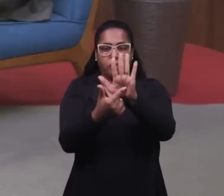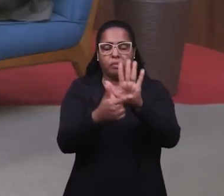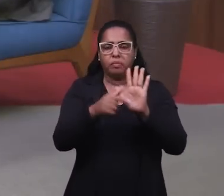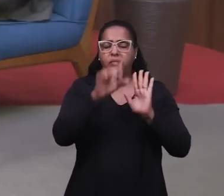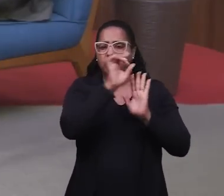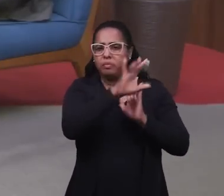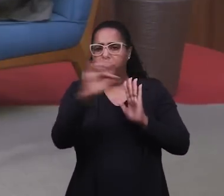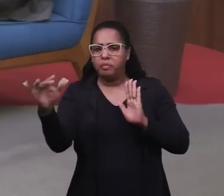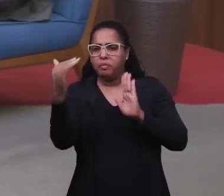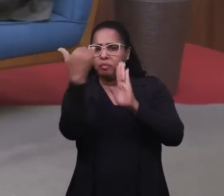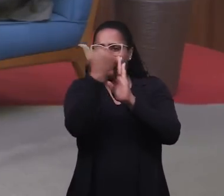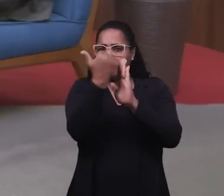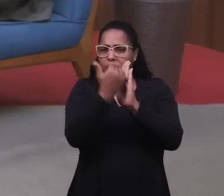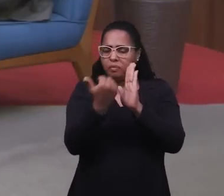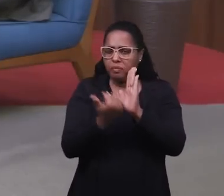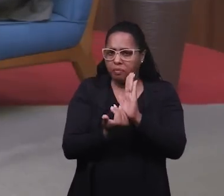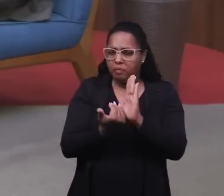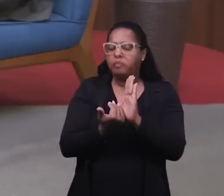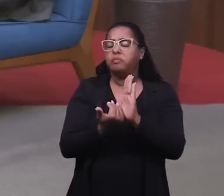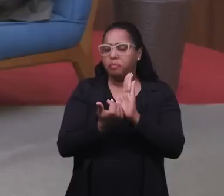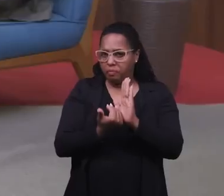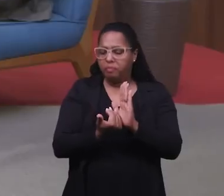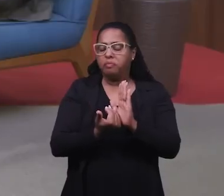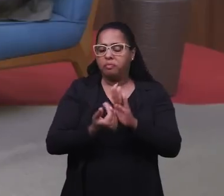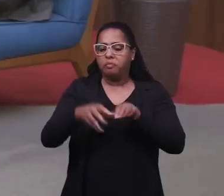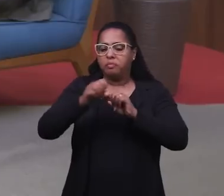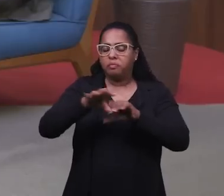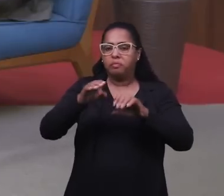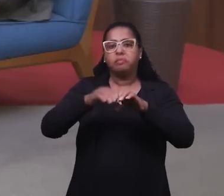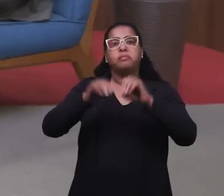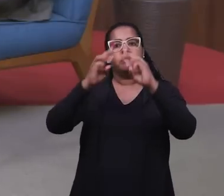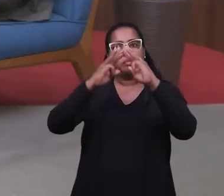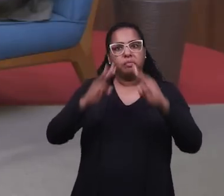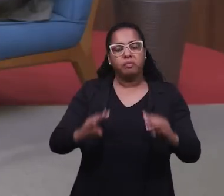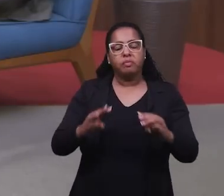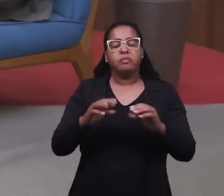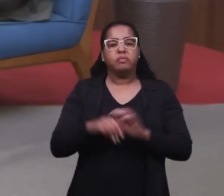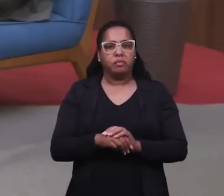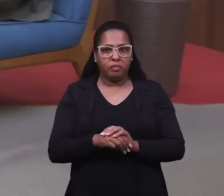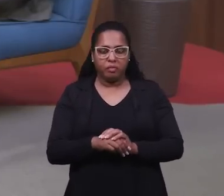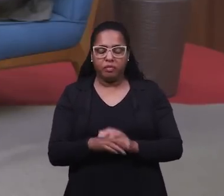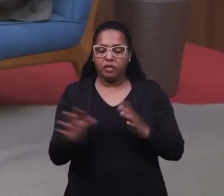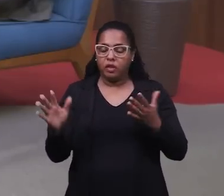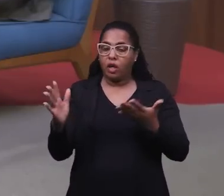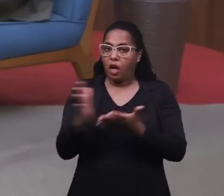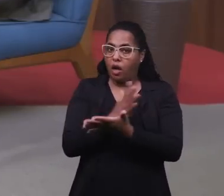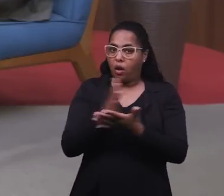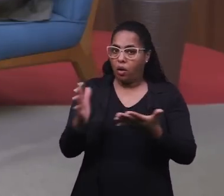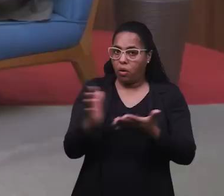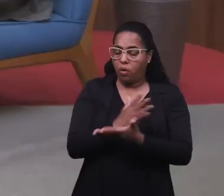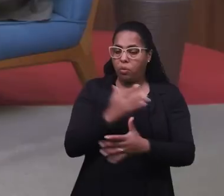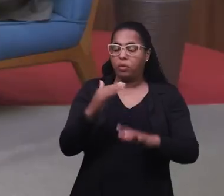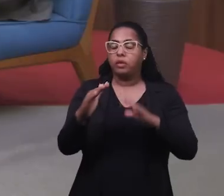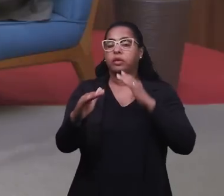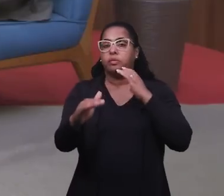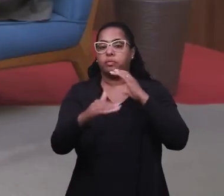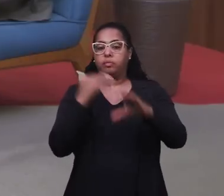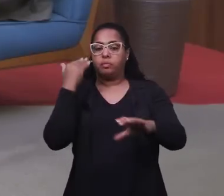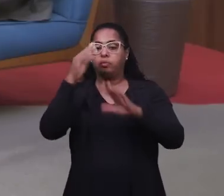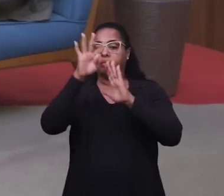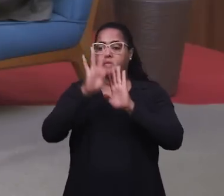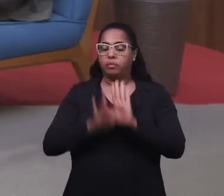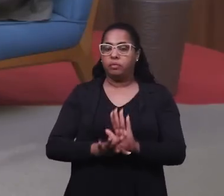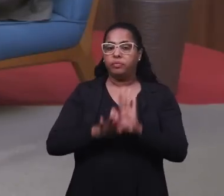a cada edição do programa dentro do quadro Lições do Manaim. Vamos trazer aqui algumas que nos foram enviadas por